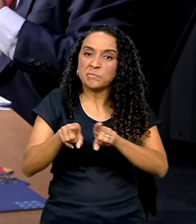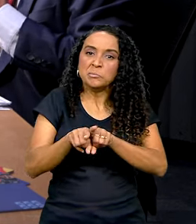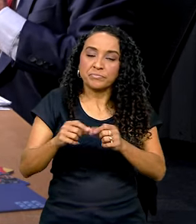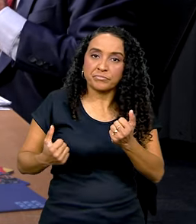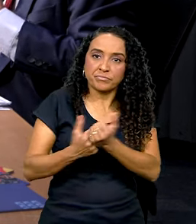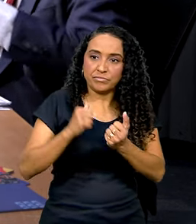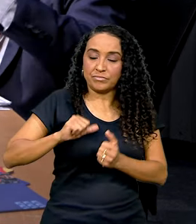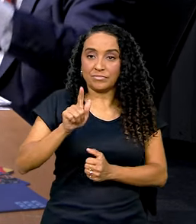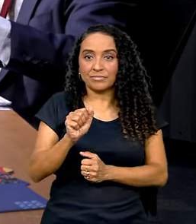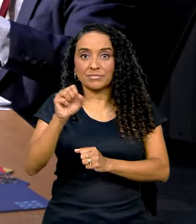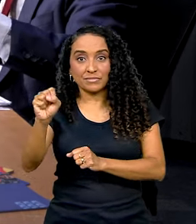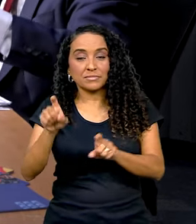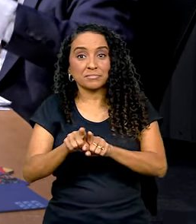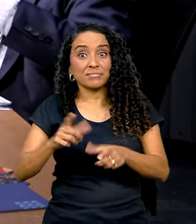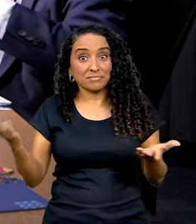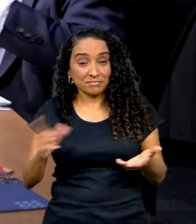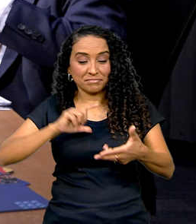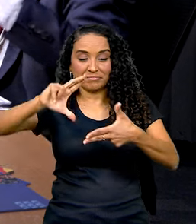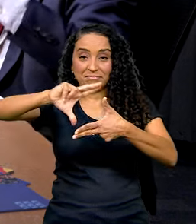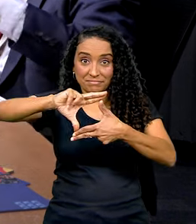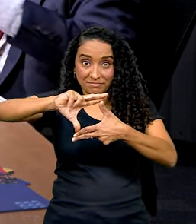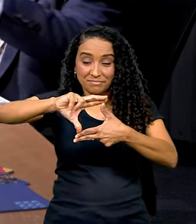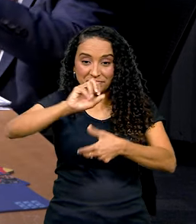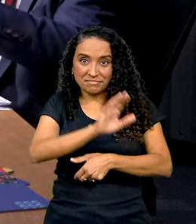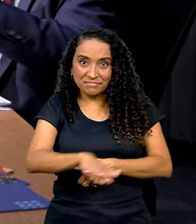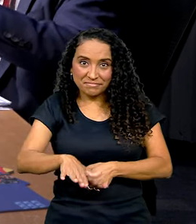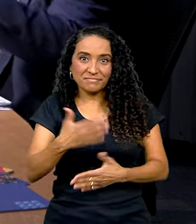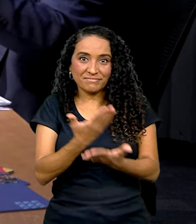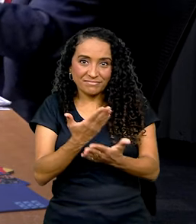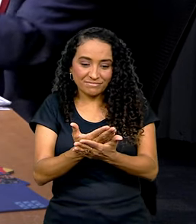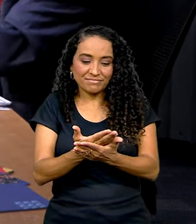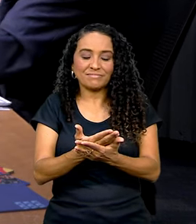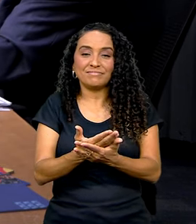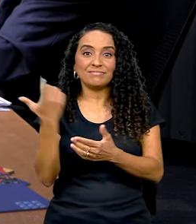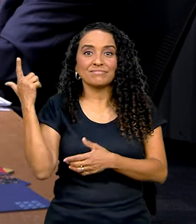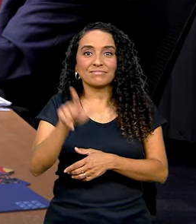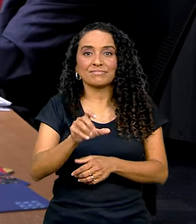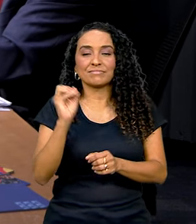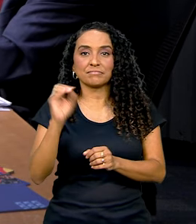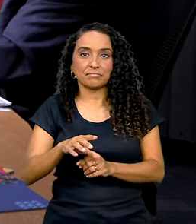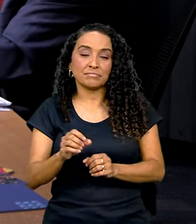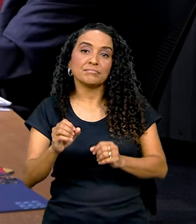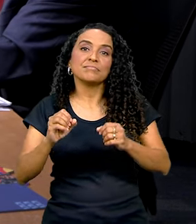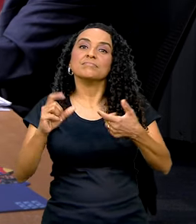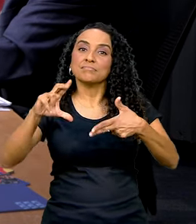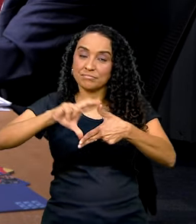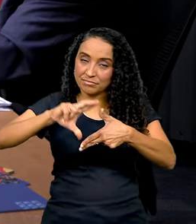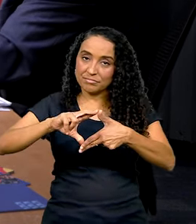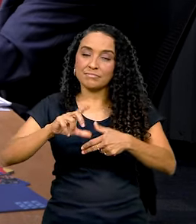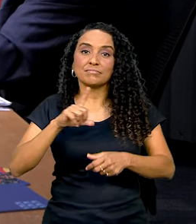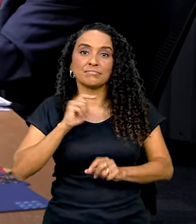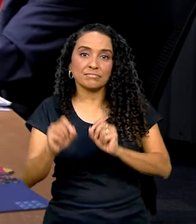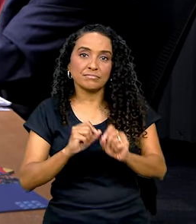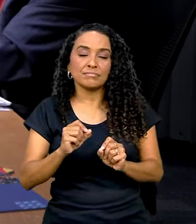auxílio gás agora tem o pé de meia né quando a garotada tiver estudando e ali a alcançar a condição do pé